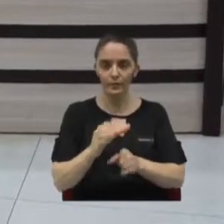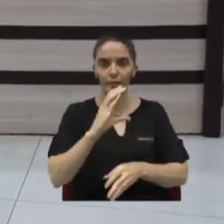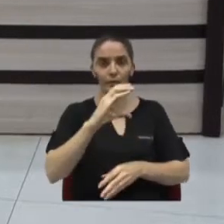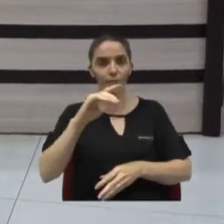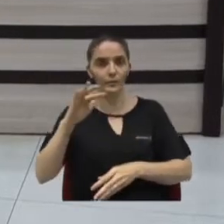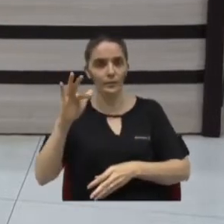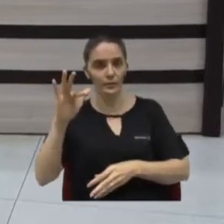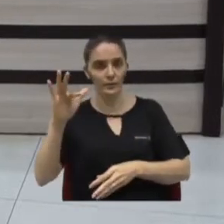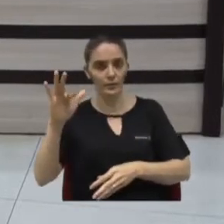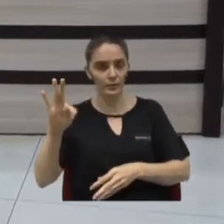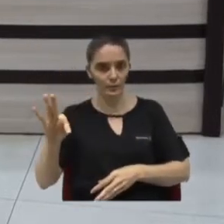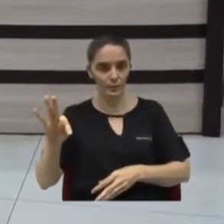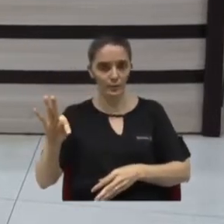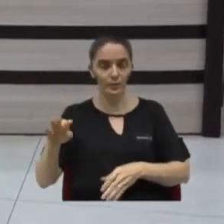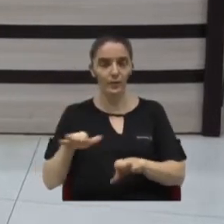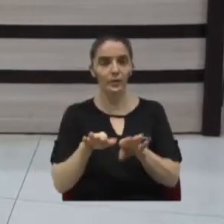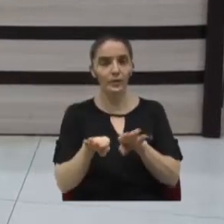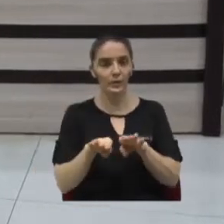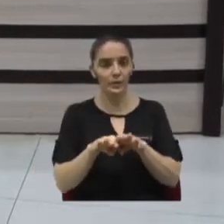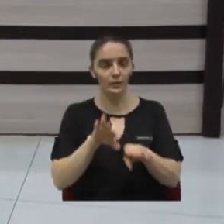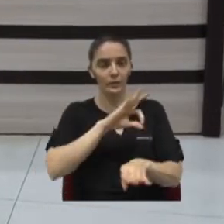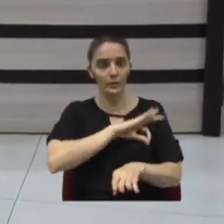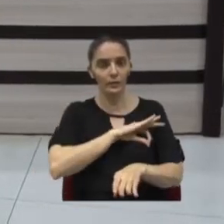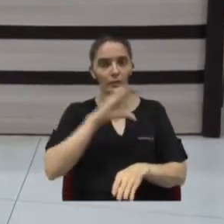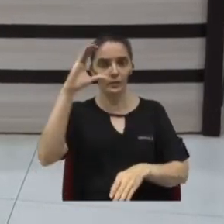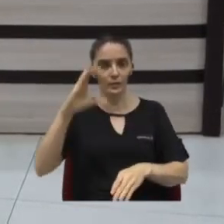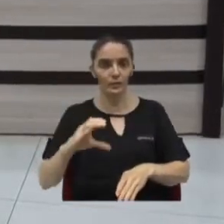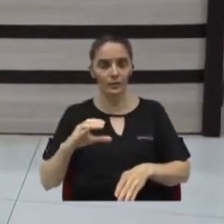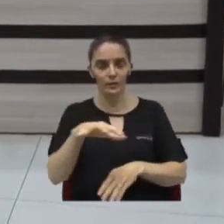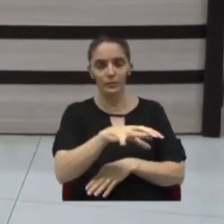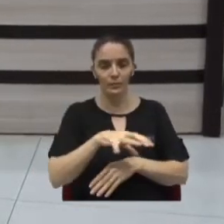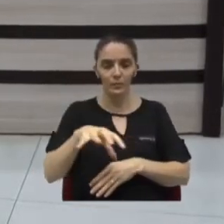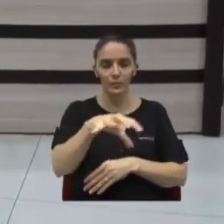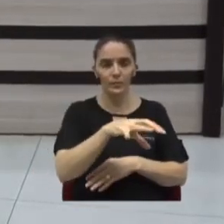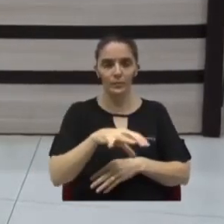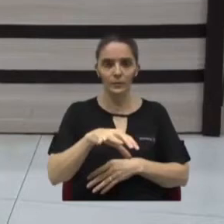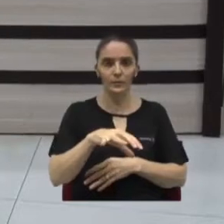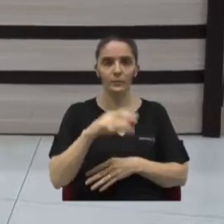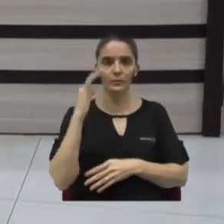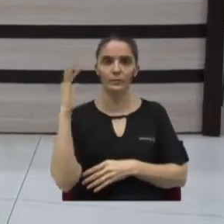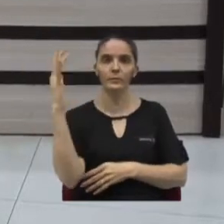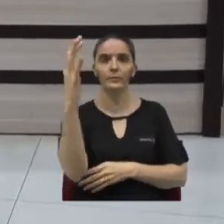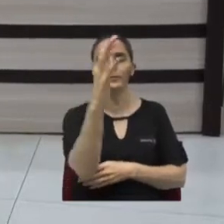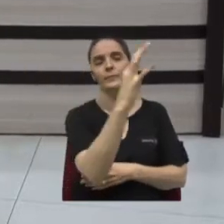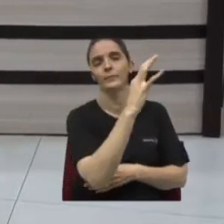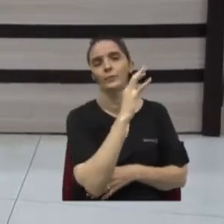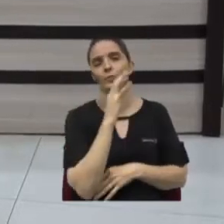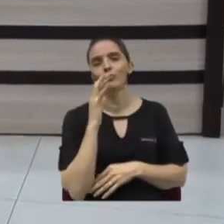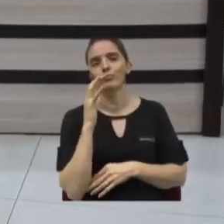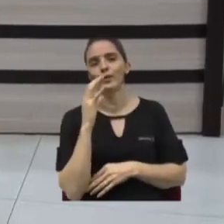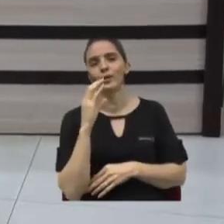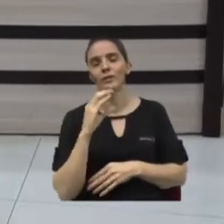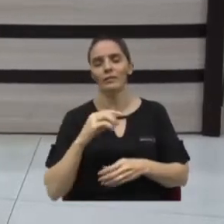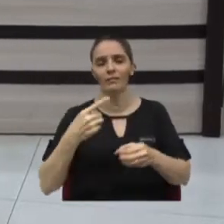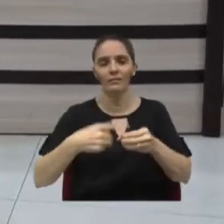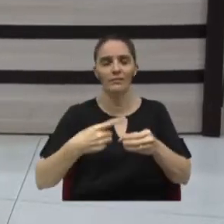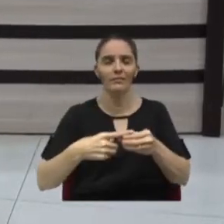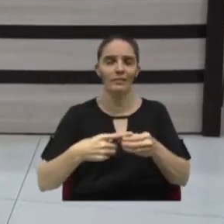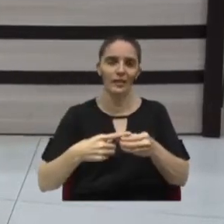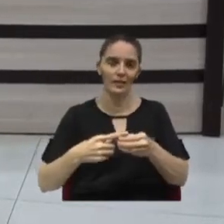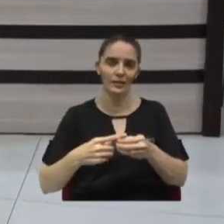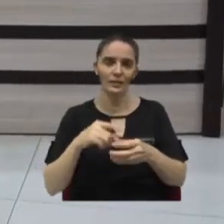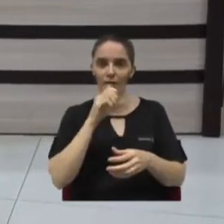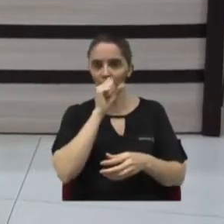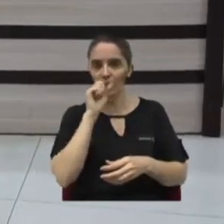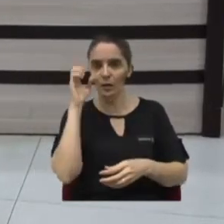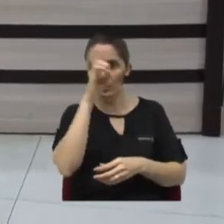e patrulha da Guarda Civil Municipal no Parque da Cidade nos finais de semana. Autoria, vereadora